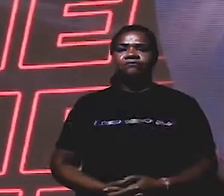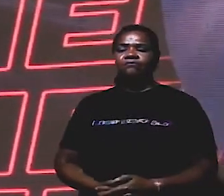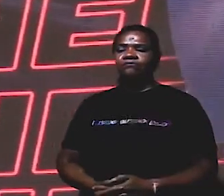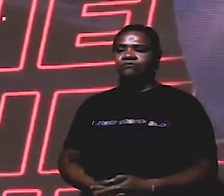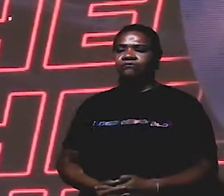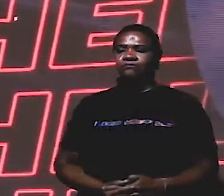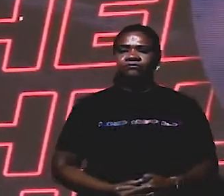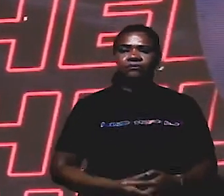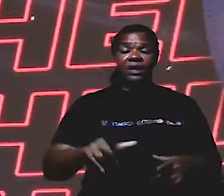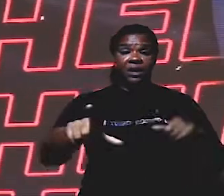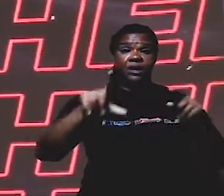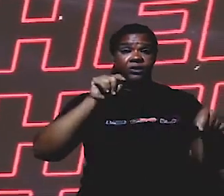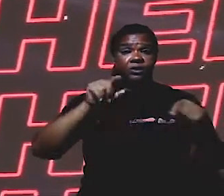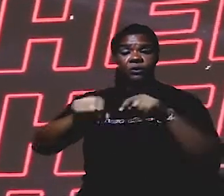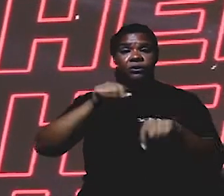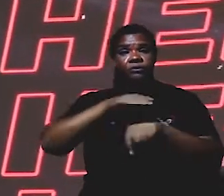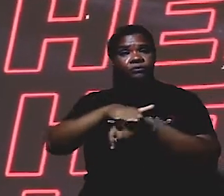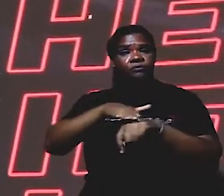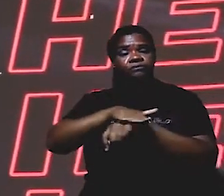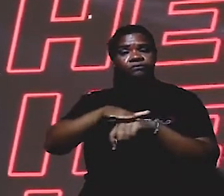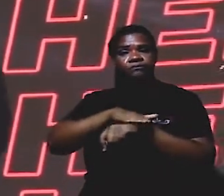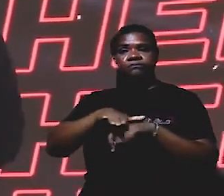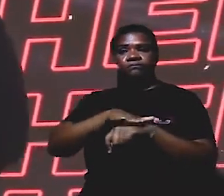E ele decide começar.